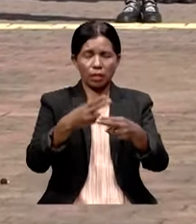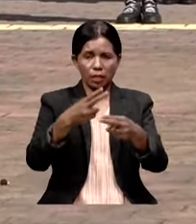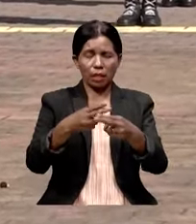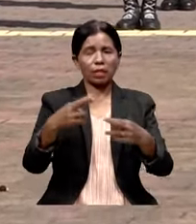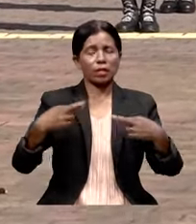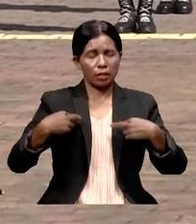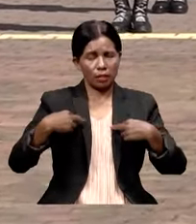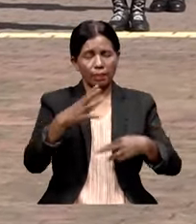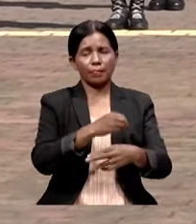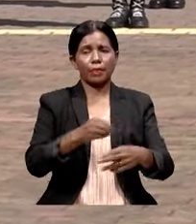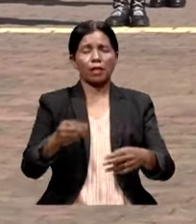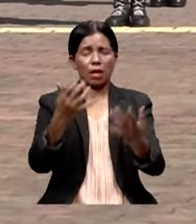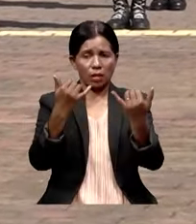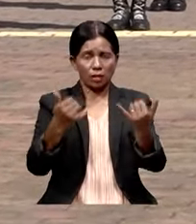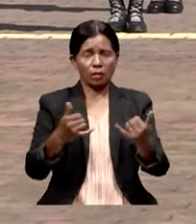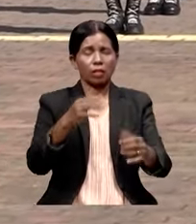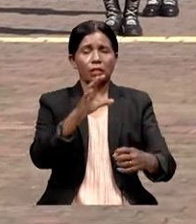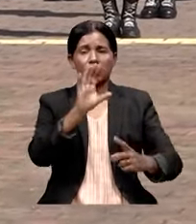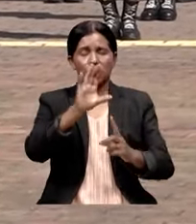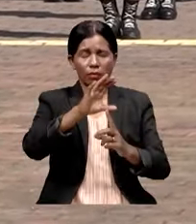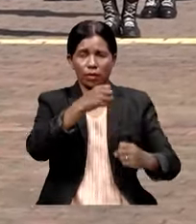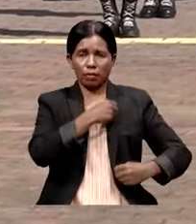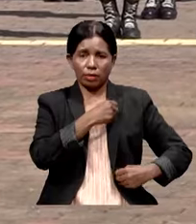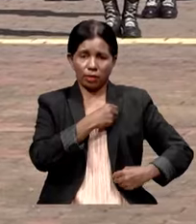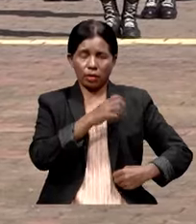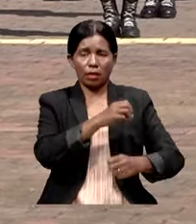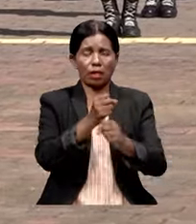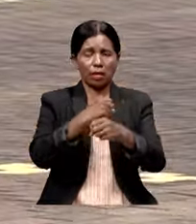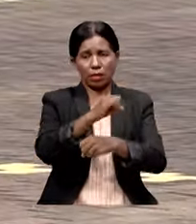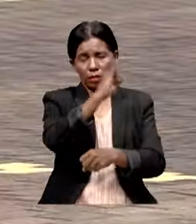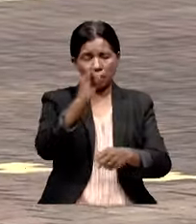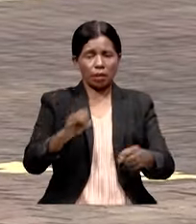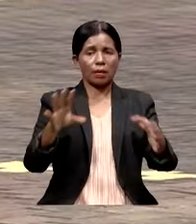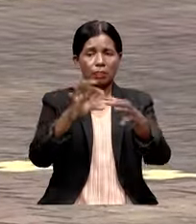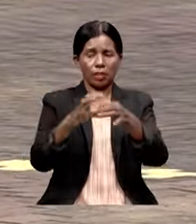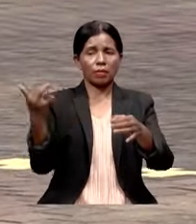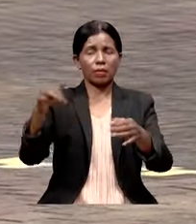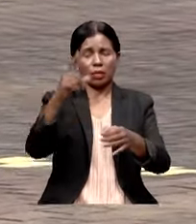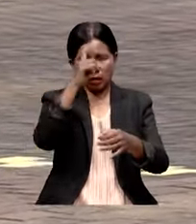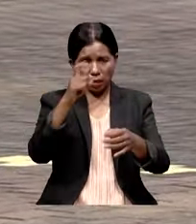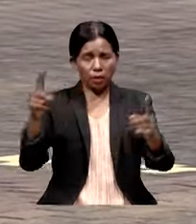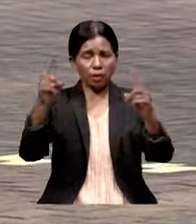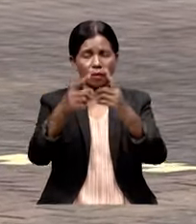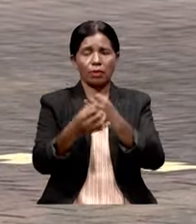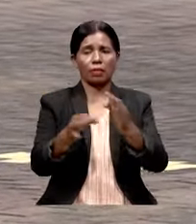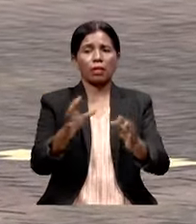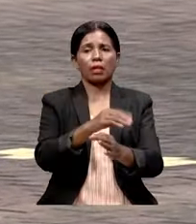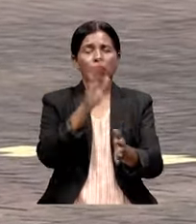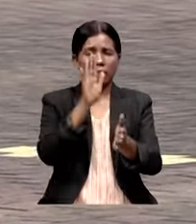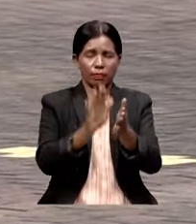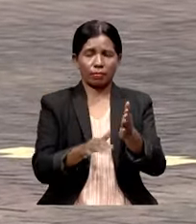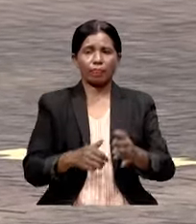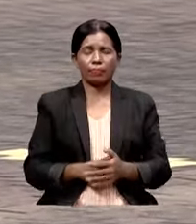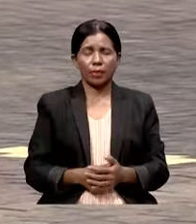Tuir Farlo Ratelaik daudaune, Comando FFDTL halon identificação ba membro Sirane Beidade Tona atu Reforma. No processo